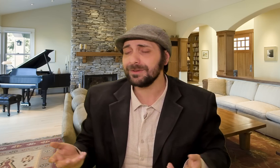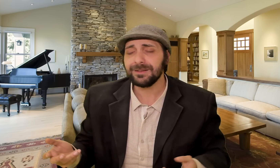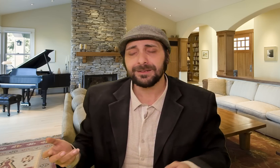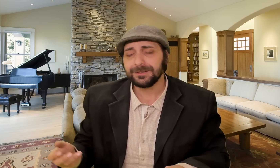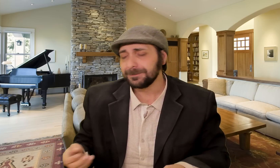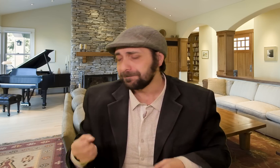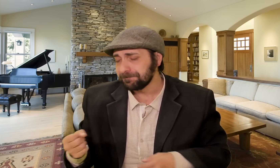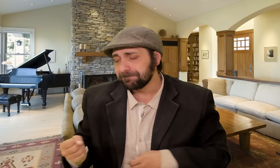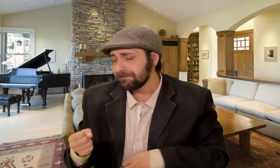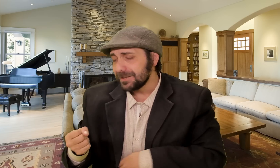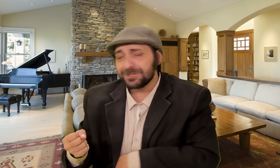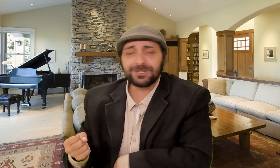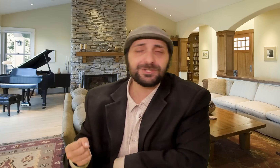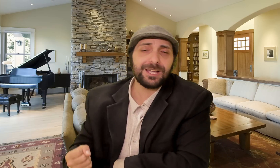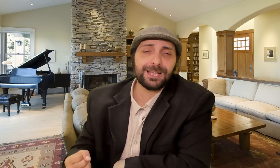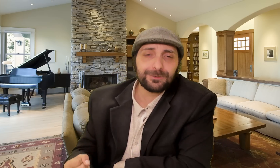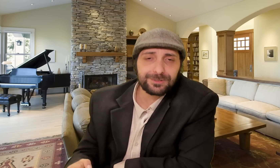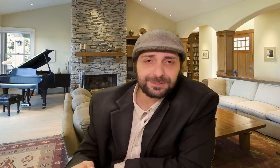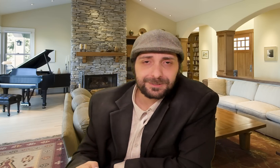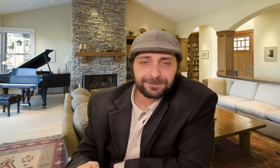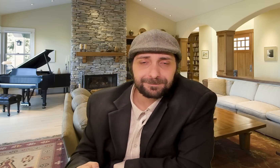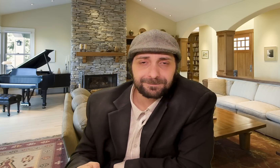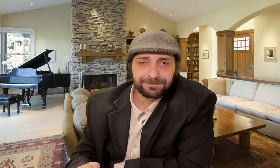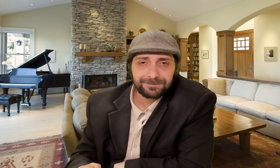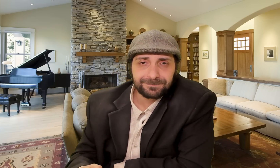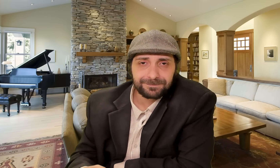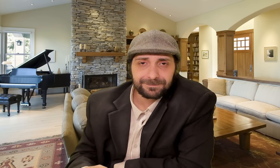então singelos